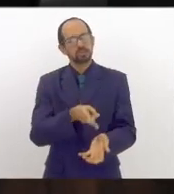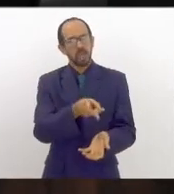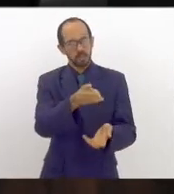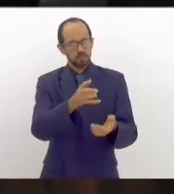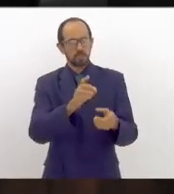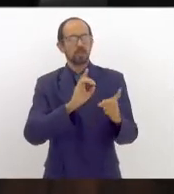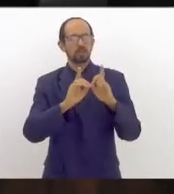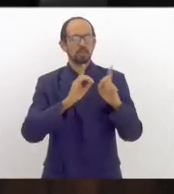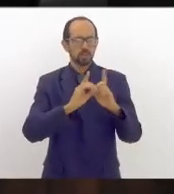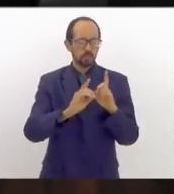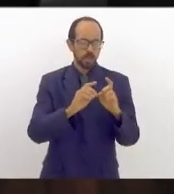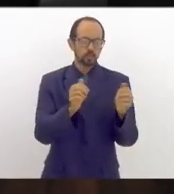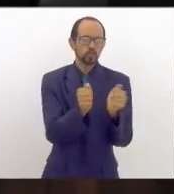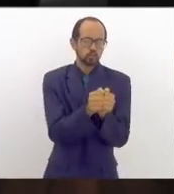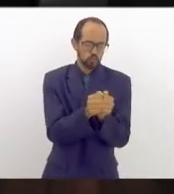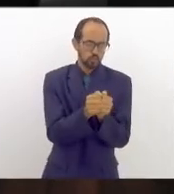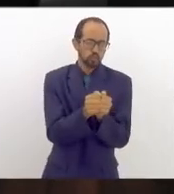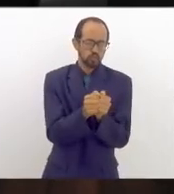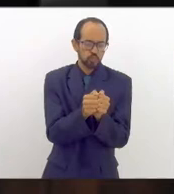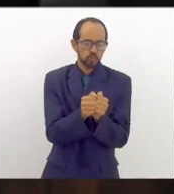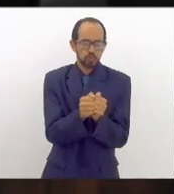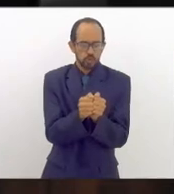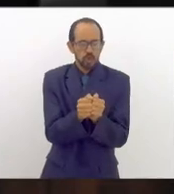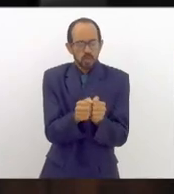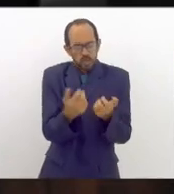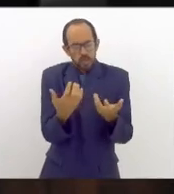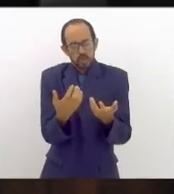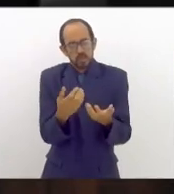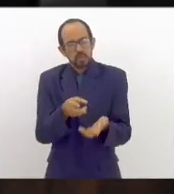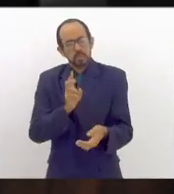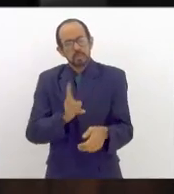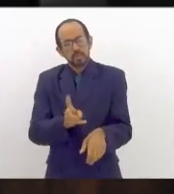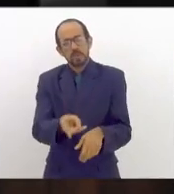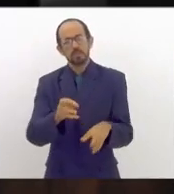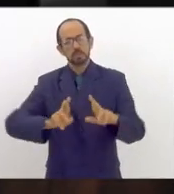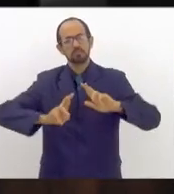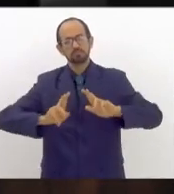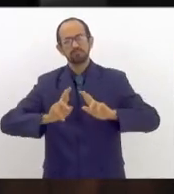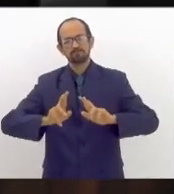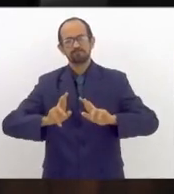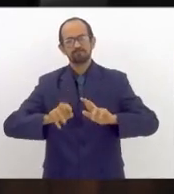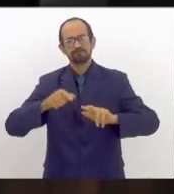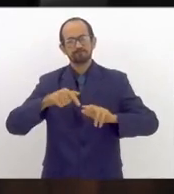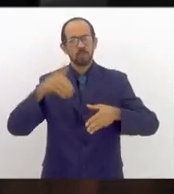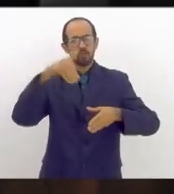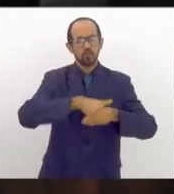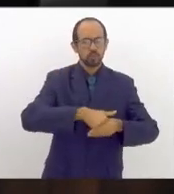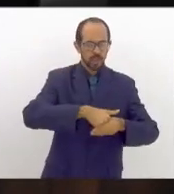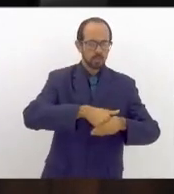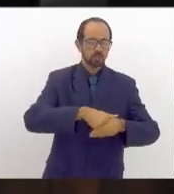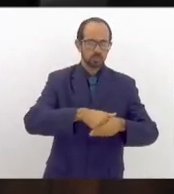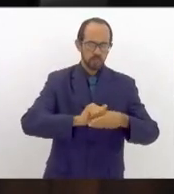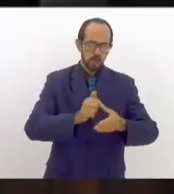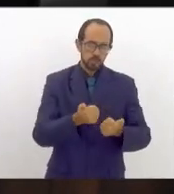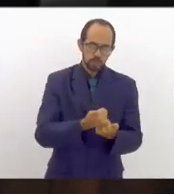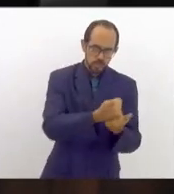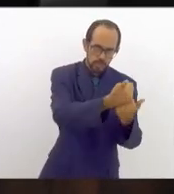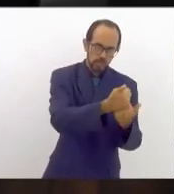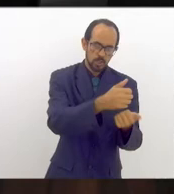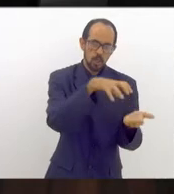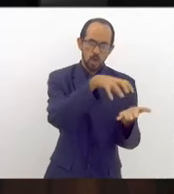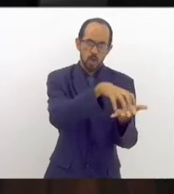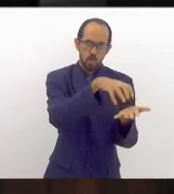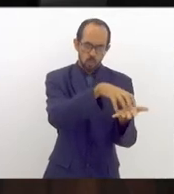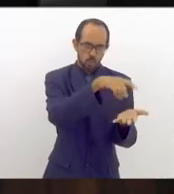promovido pela casa bem Como tem buscado votar projeto que auxiliam a categoria como um todo recentemente por exemplo